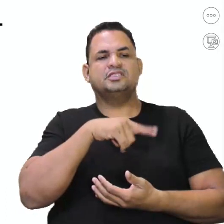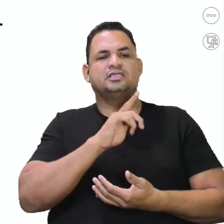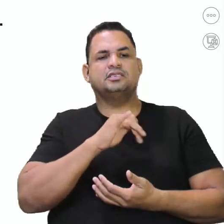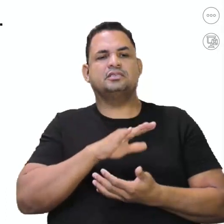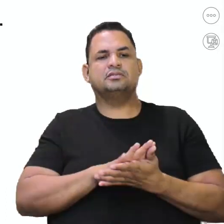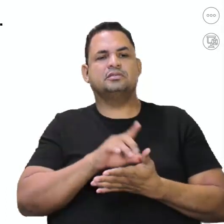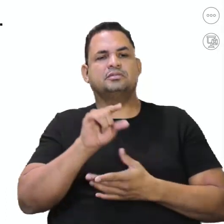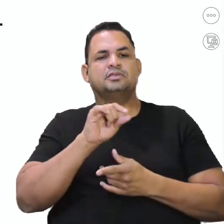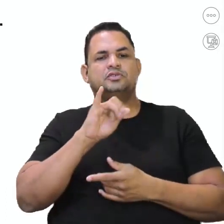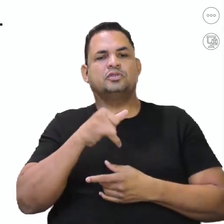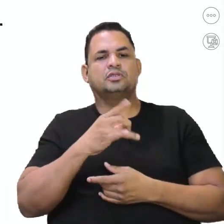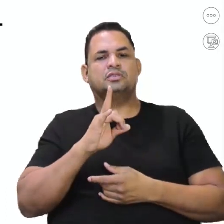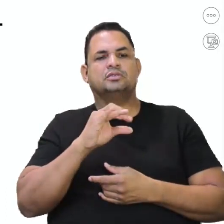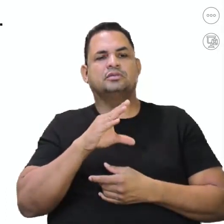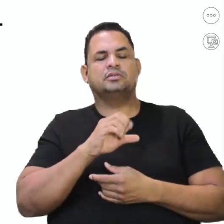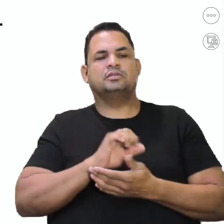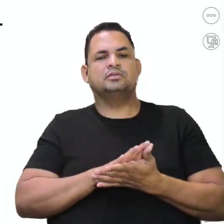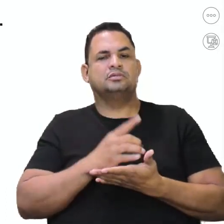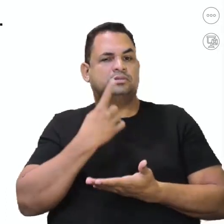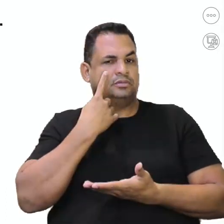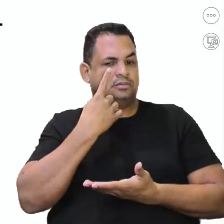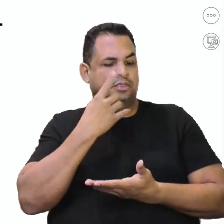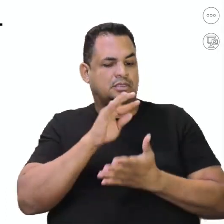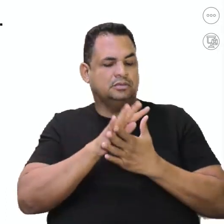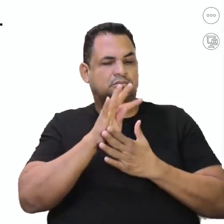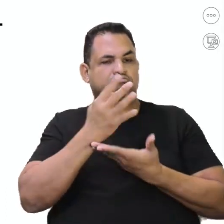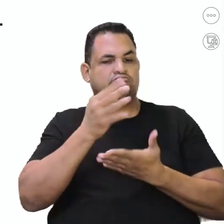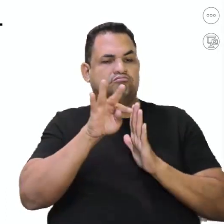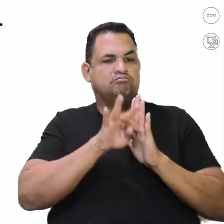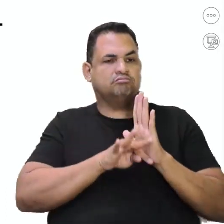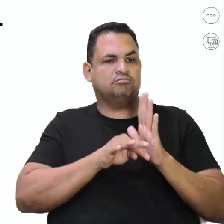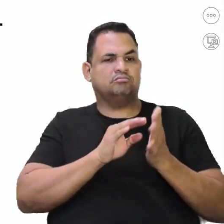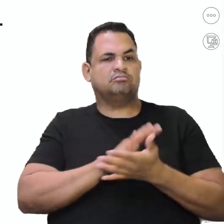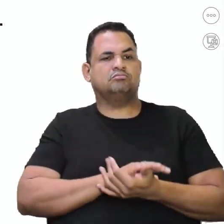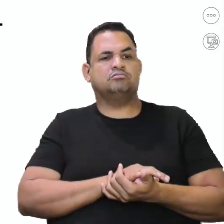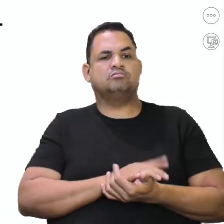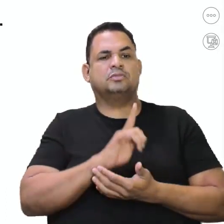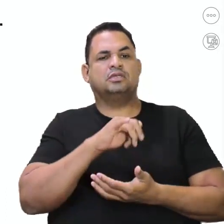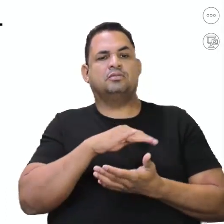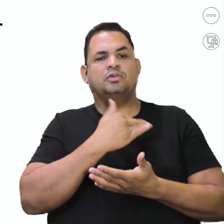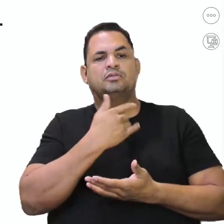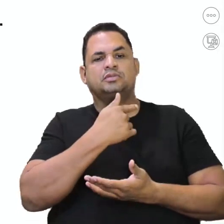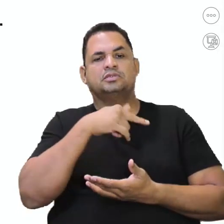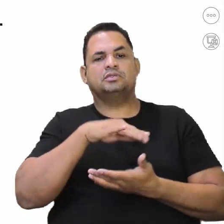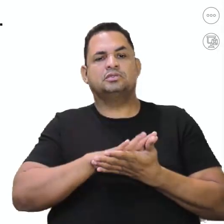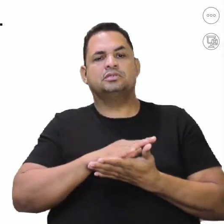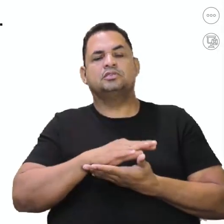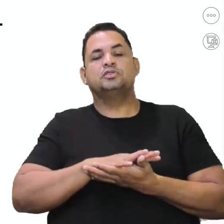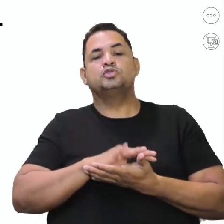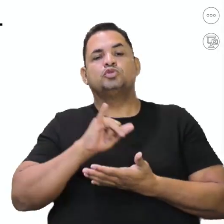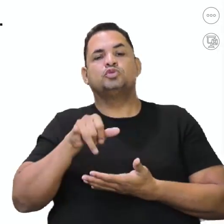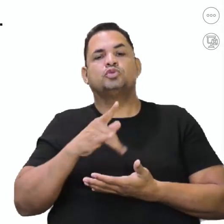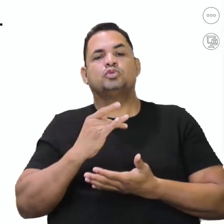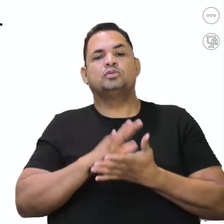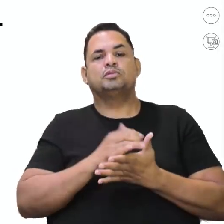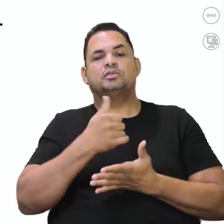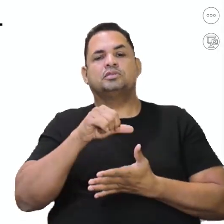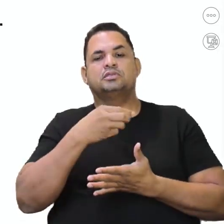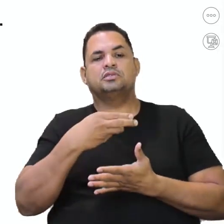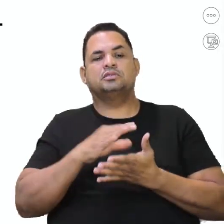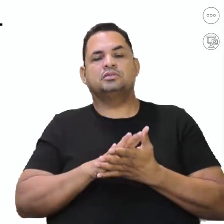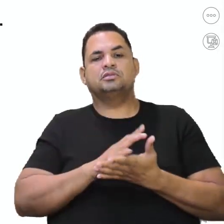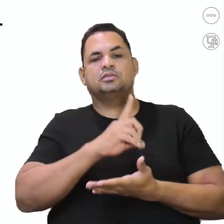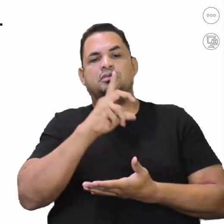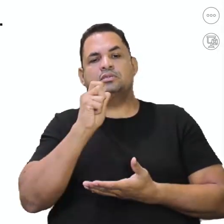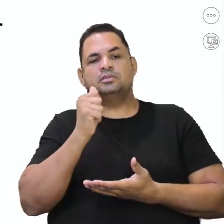Joaquim Salvador Lavado. Eu tenho que ver se isso está lá no texto. Quino morreu em 17 de junho de 1932. Fácil, é uma